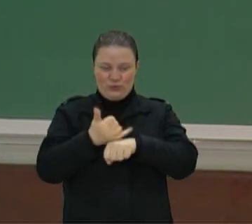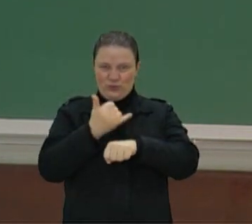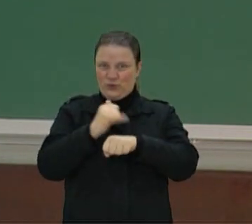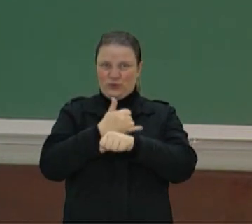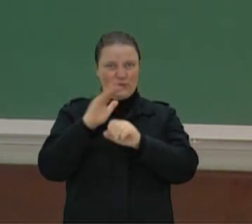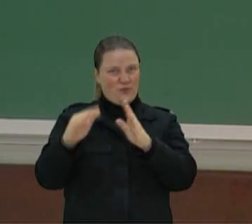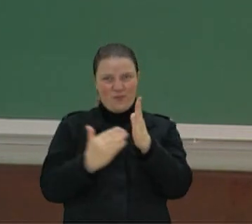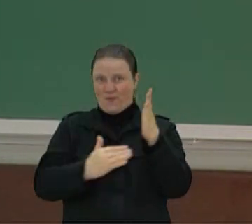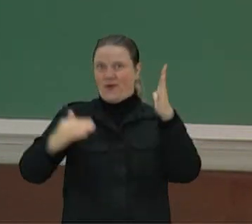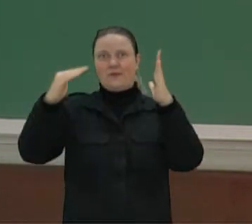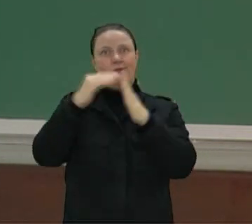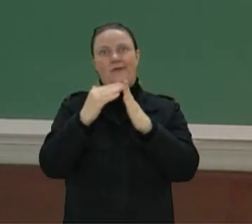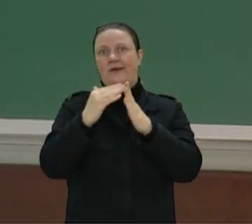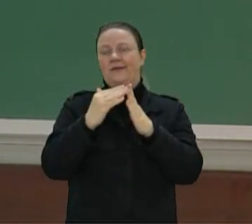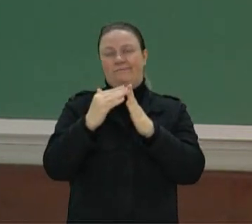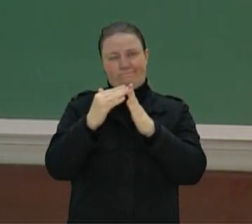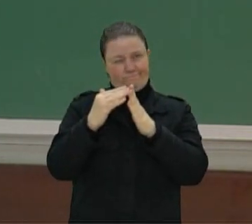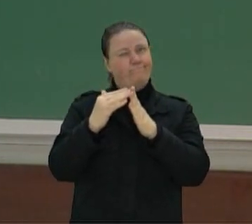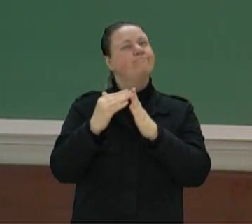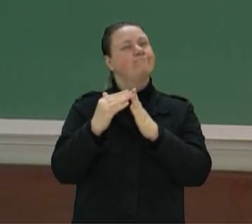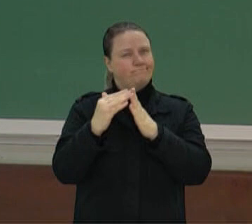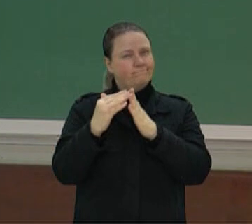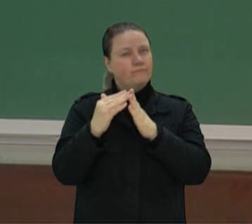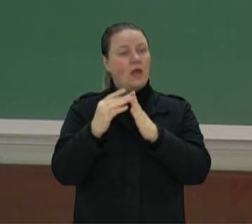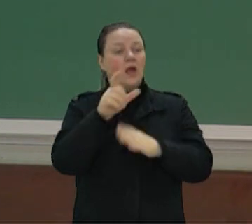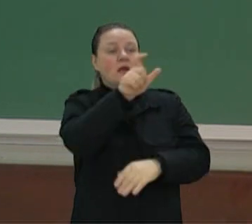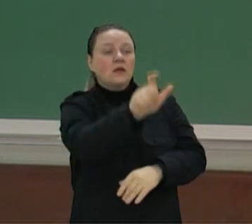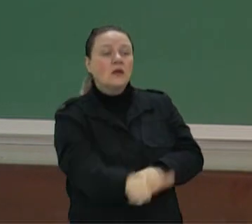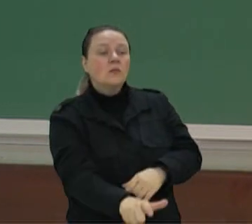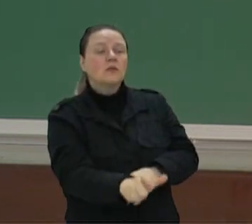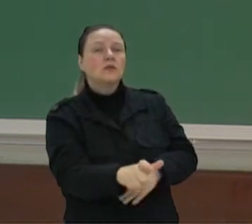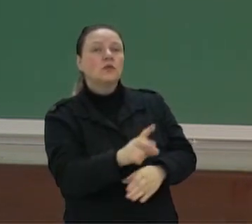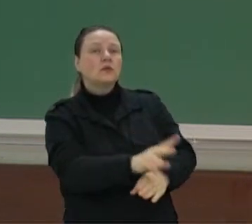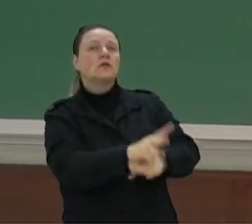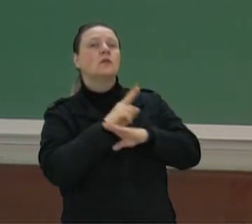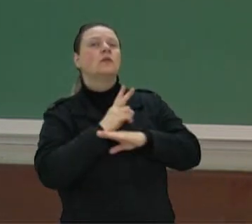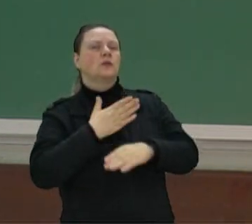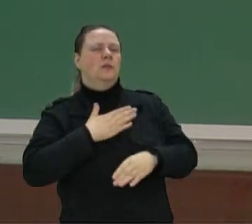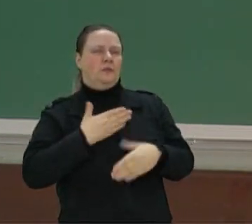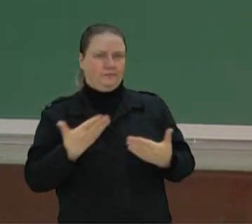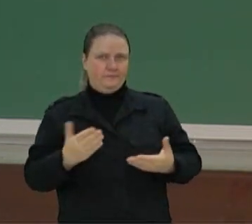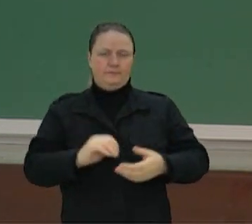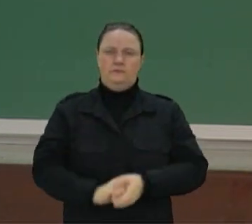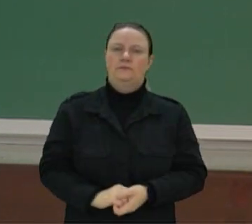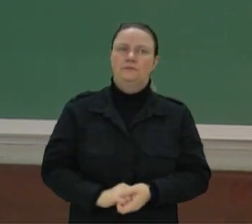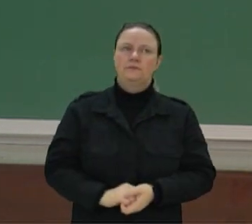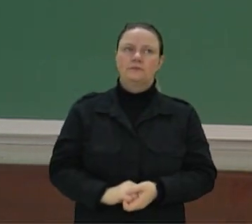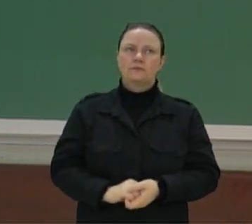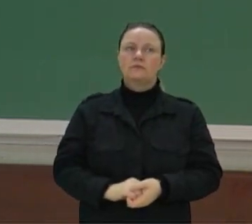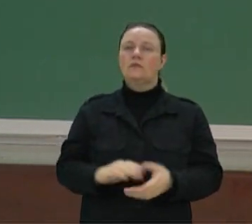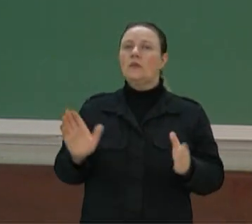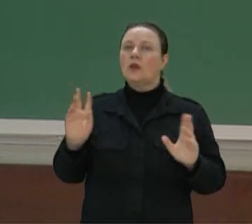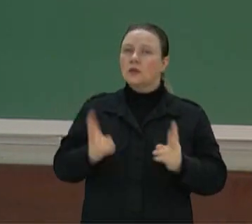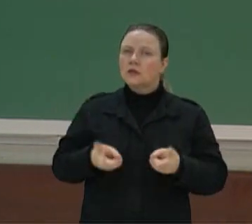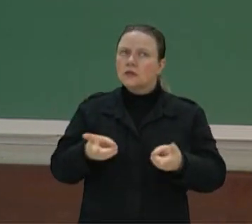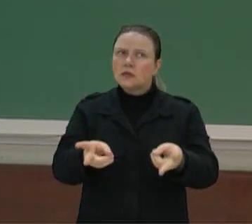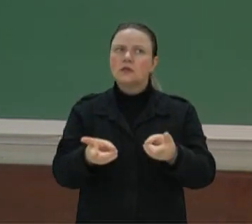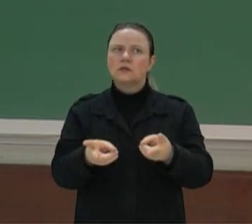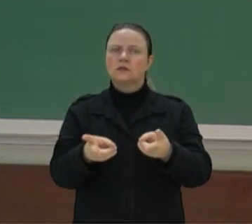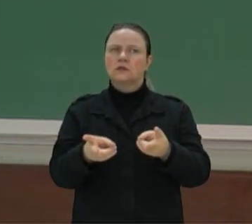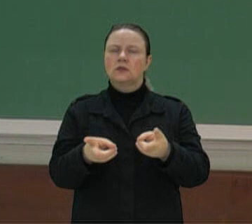essa análise que a gente vai fazer. O que é mais vantajoso para quem empresta. Então vamos lá. Composto sempre. É sempre